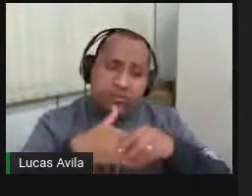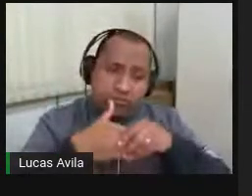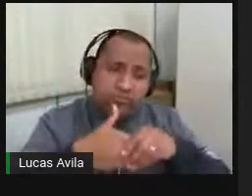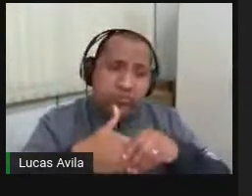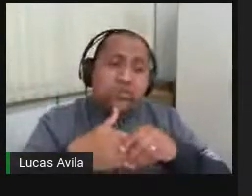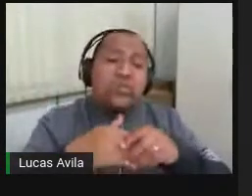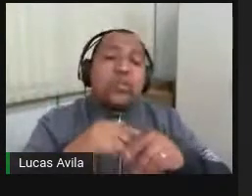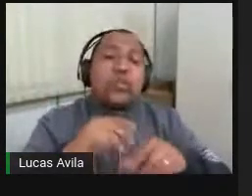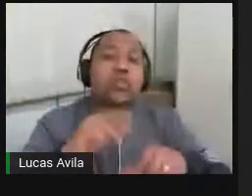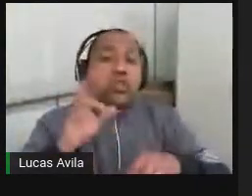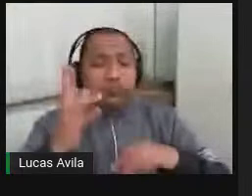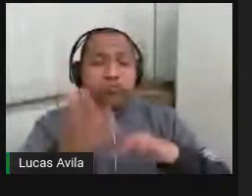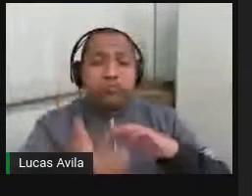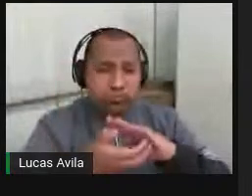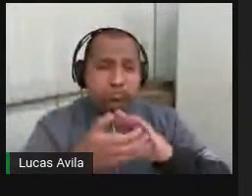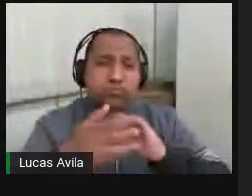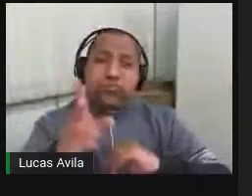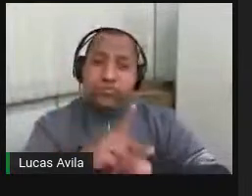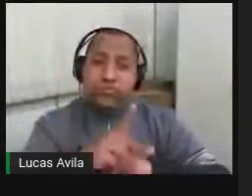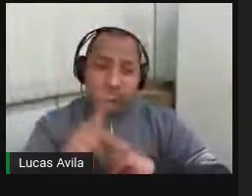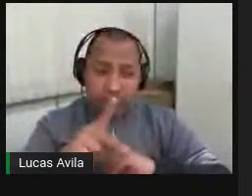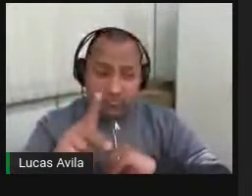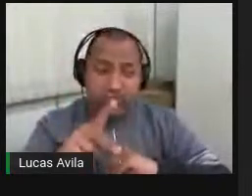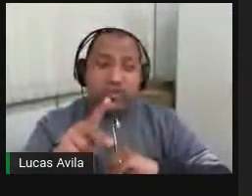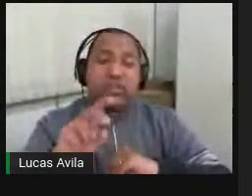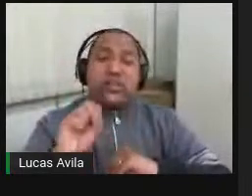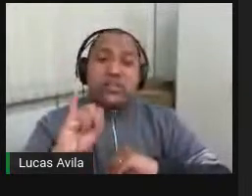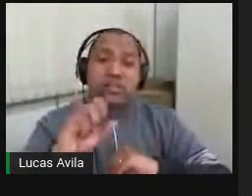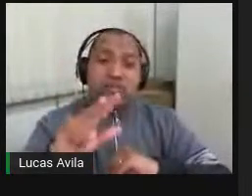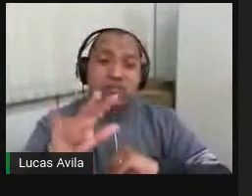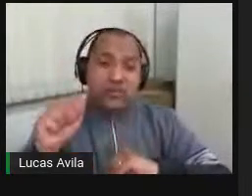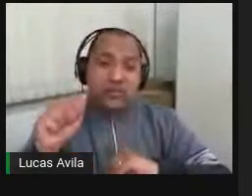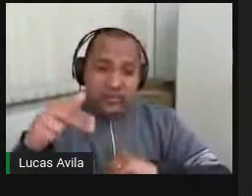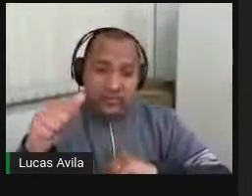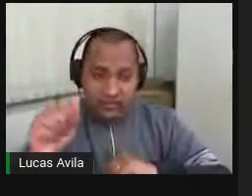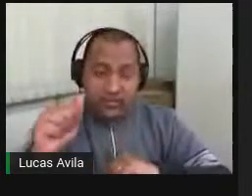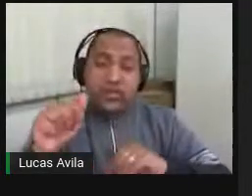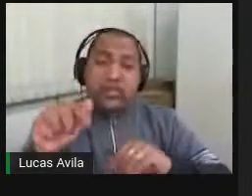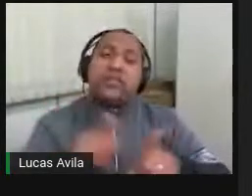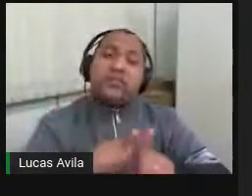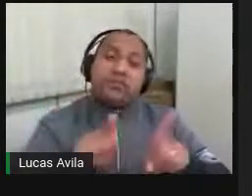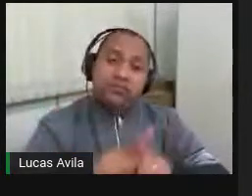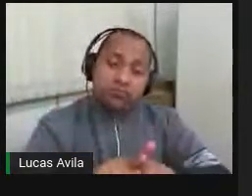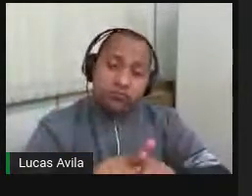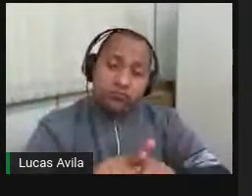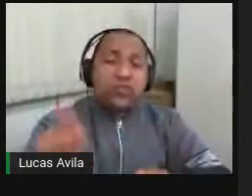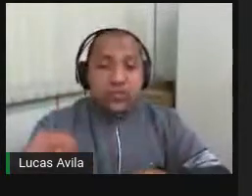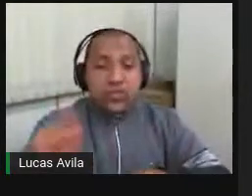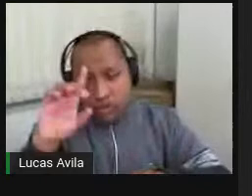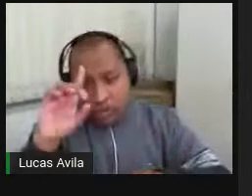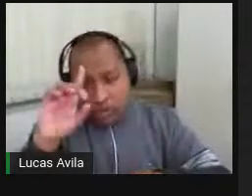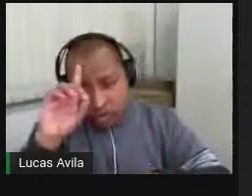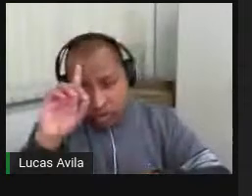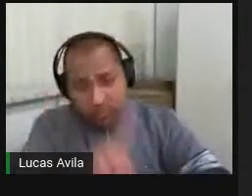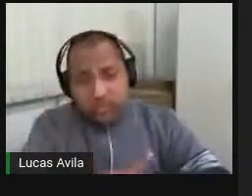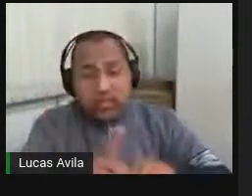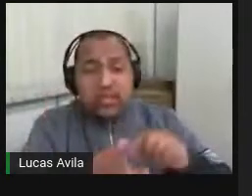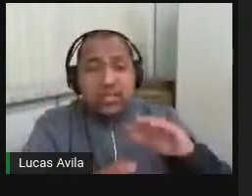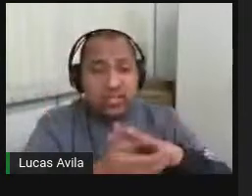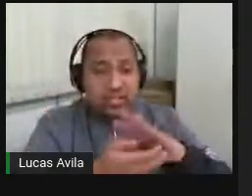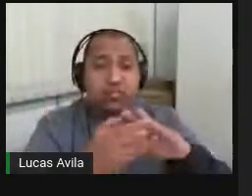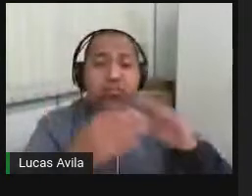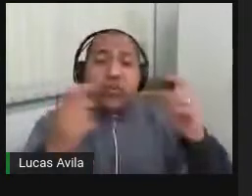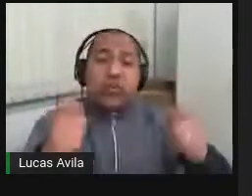de campus, professora Silvana Maria Gritti, e na figura dela também o diretor do campus Alegrete, a quem temos